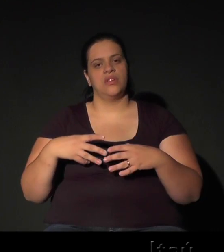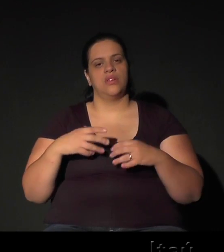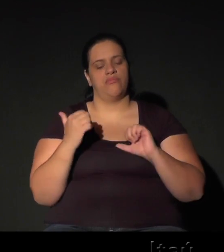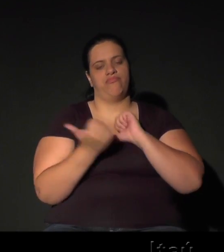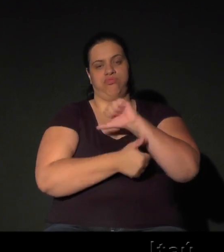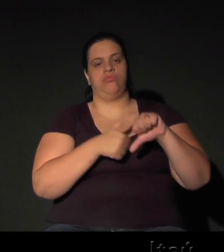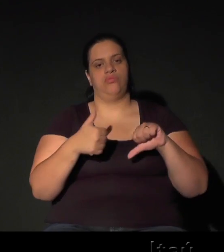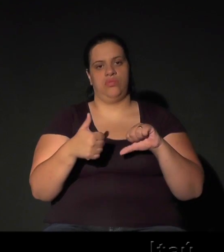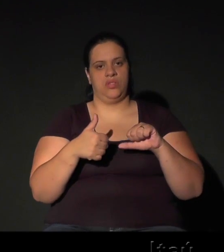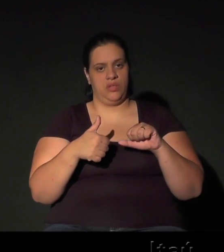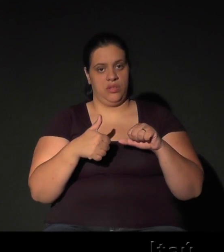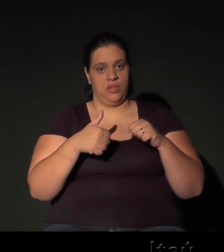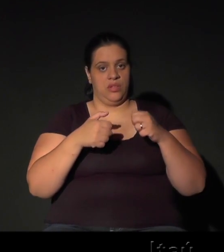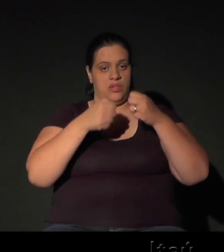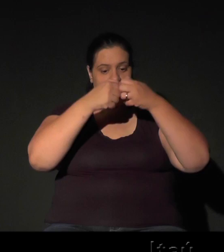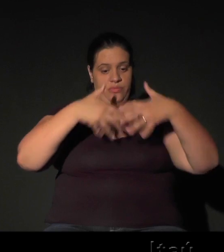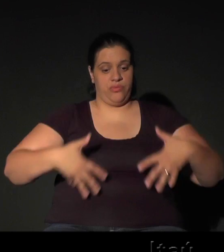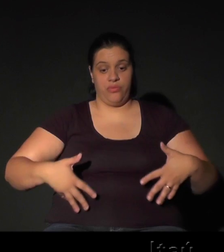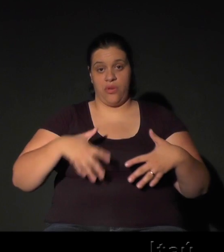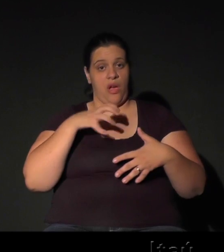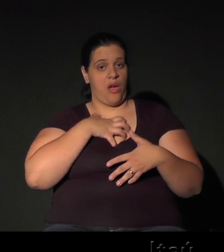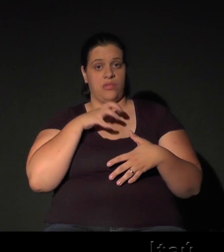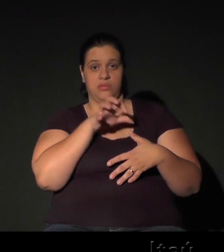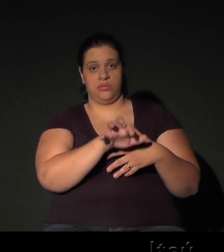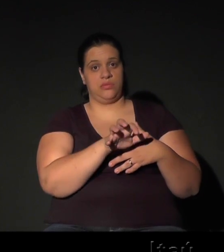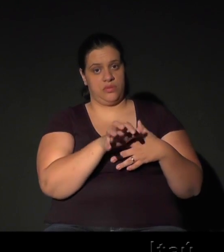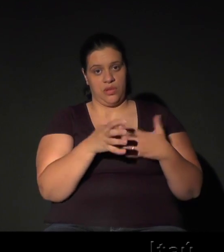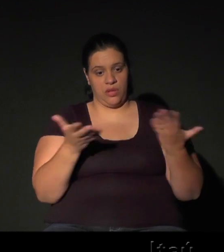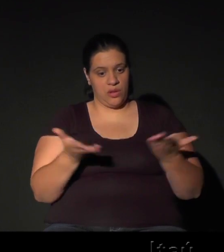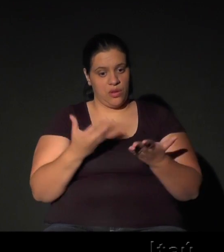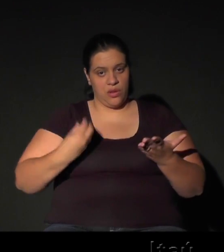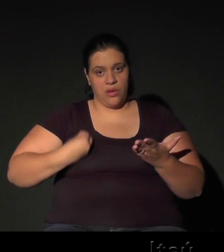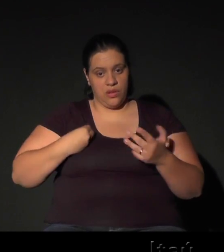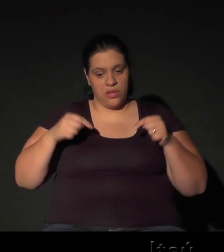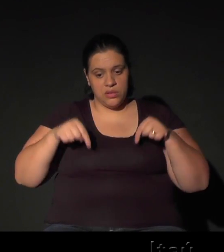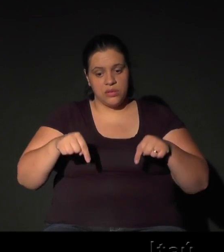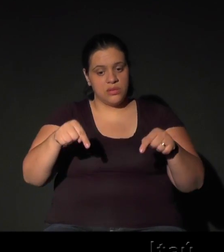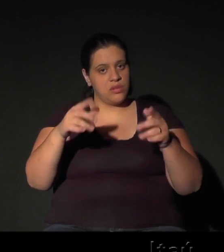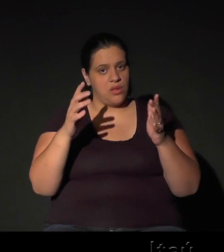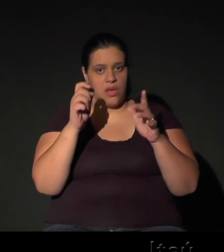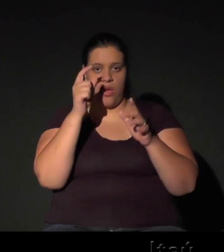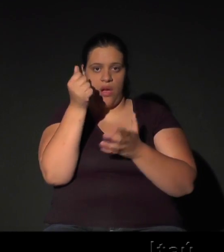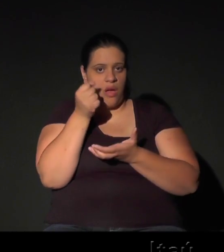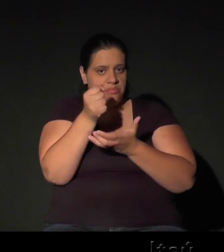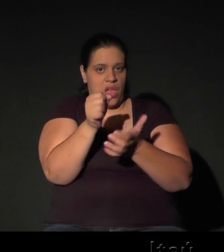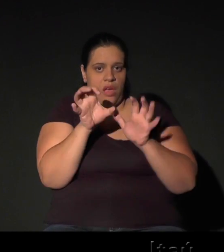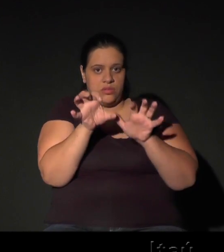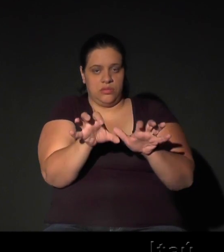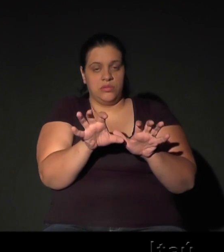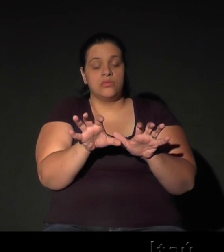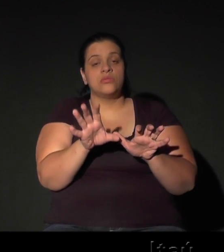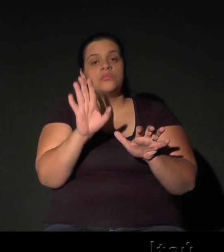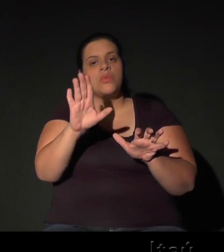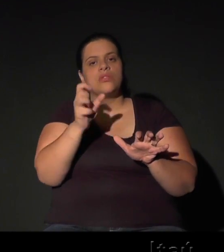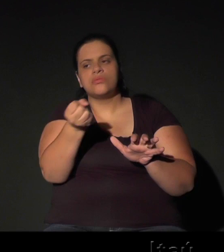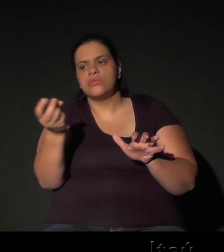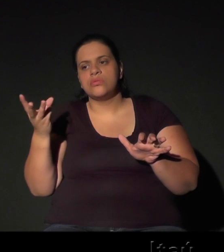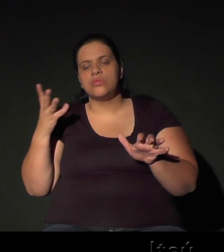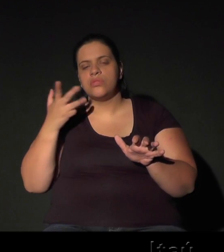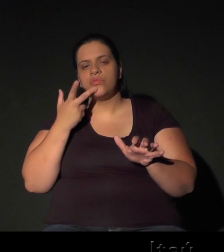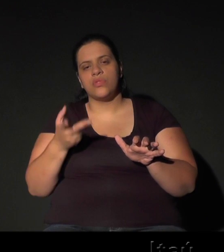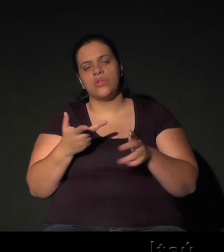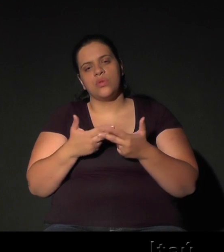é o sistema né ou seja o sistema é esse né O sistema em que nós estamos é o capitalismo né mas hoje alguns autores falam de